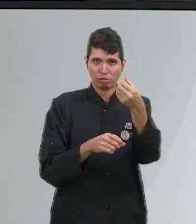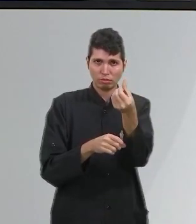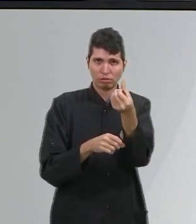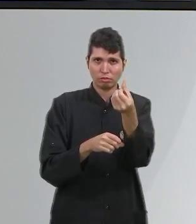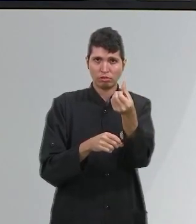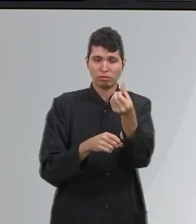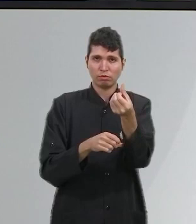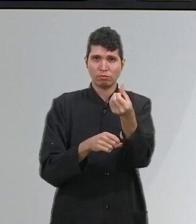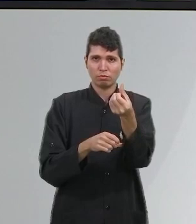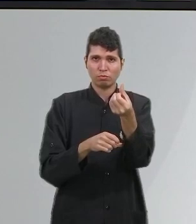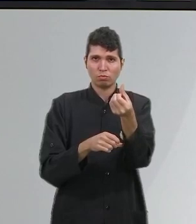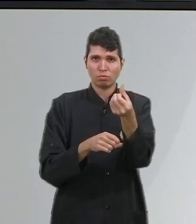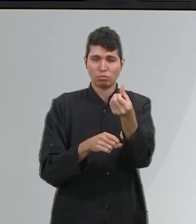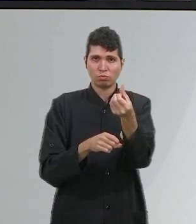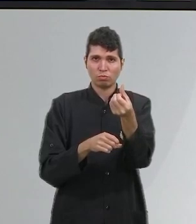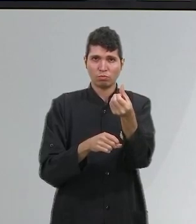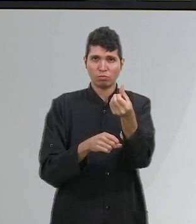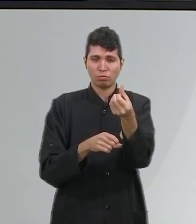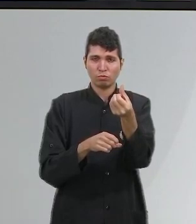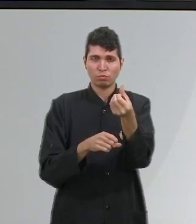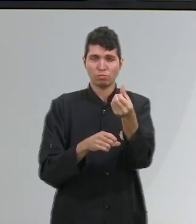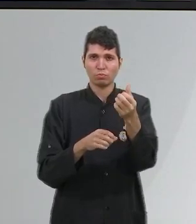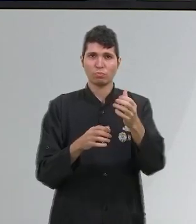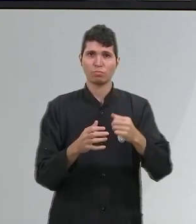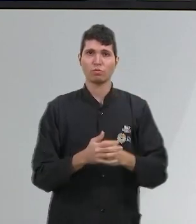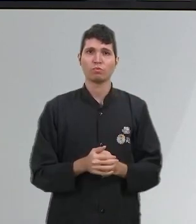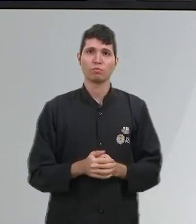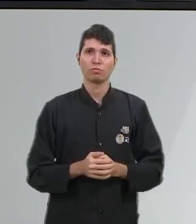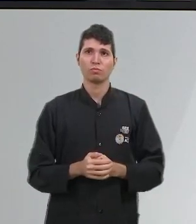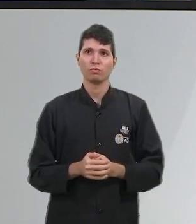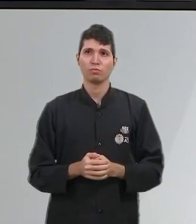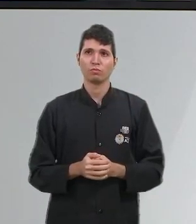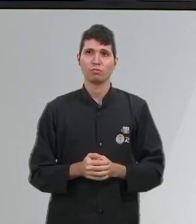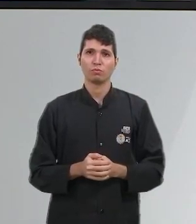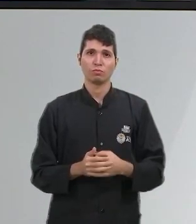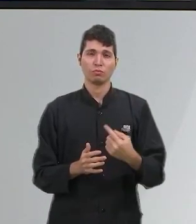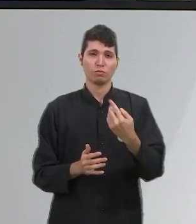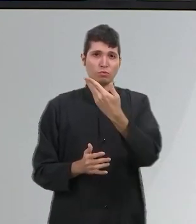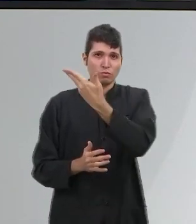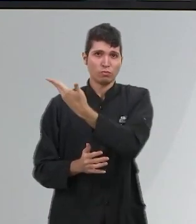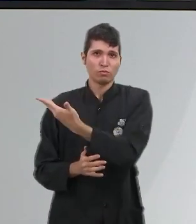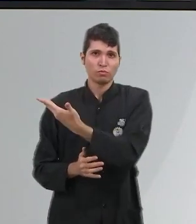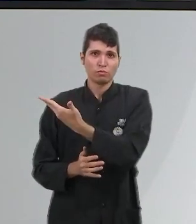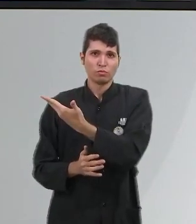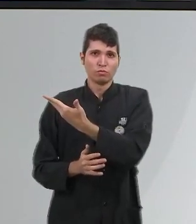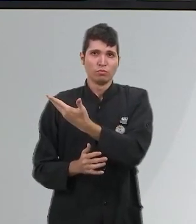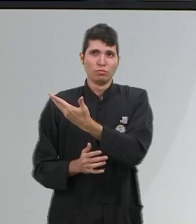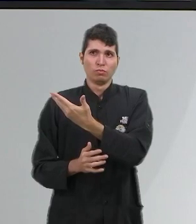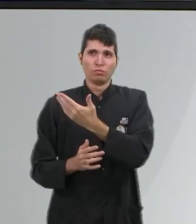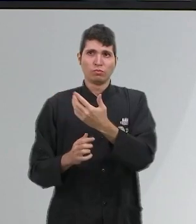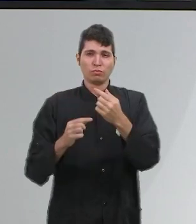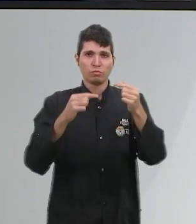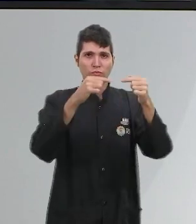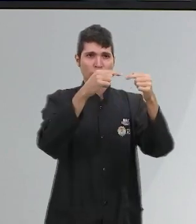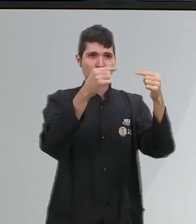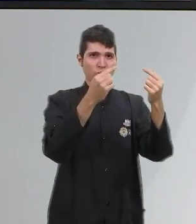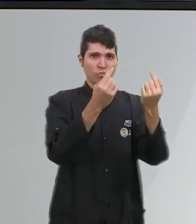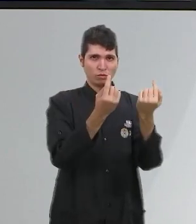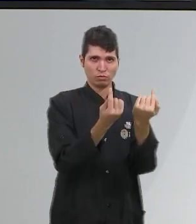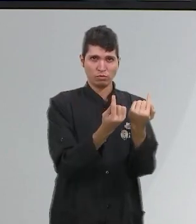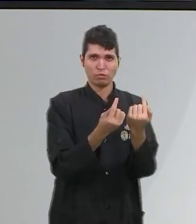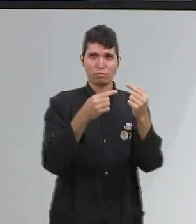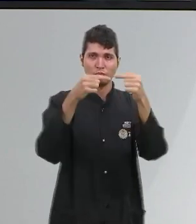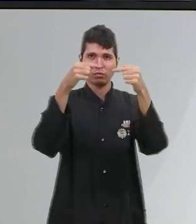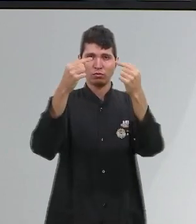vai poder aparecer de 3 formas, com as formas que eu coloquei aqui na parte de cima, tá? um ciclo fechado com 6 carbonos,